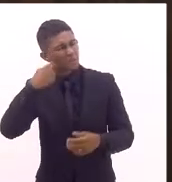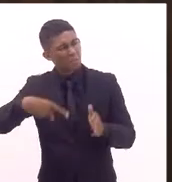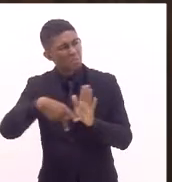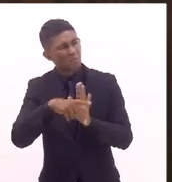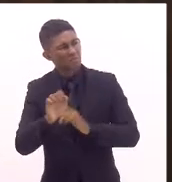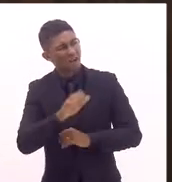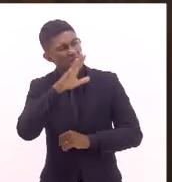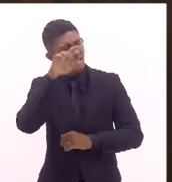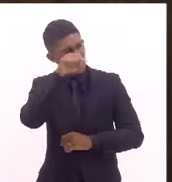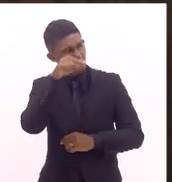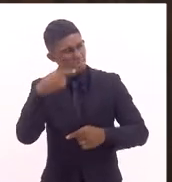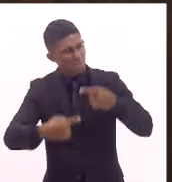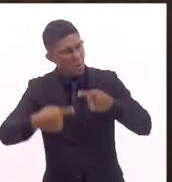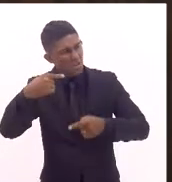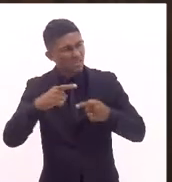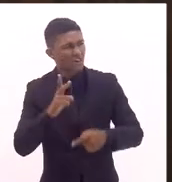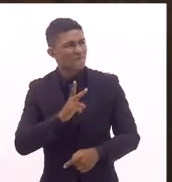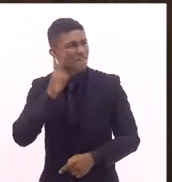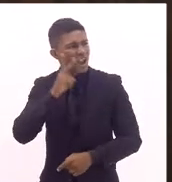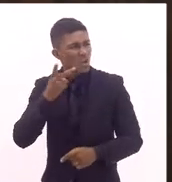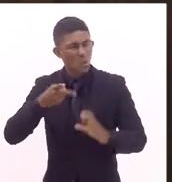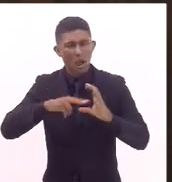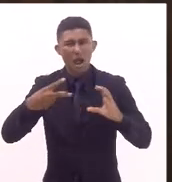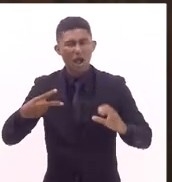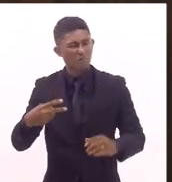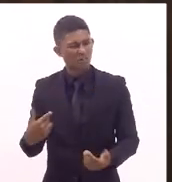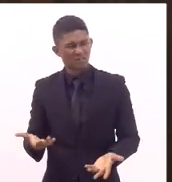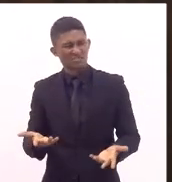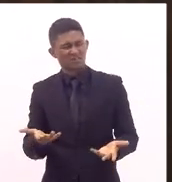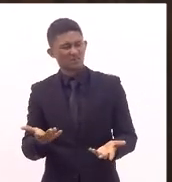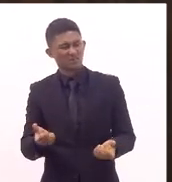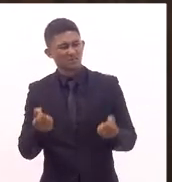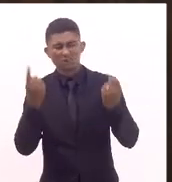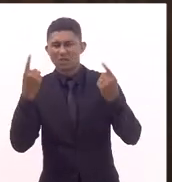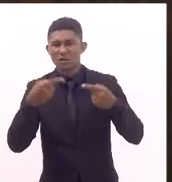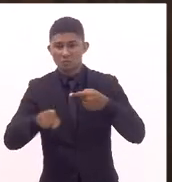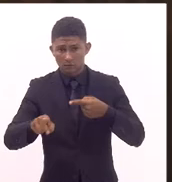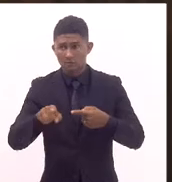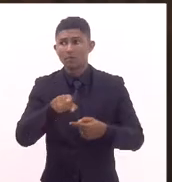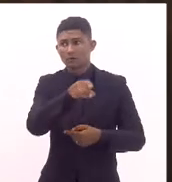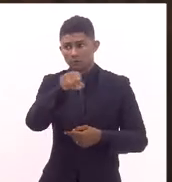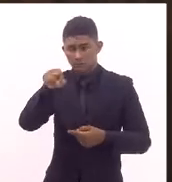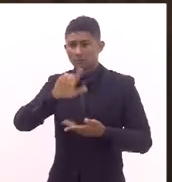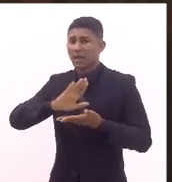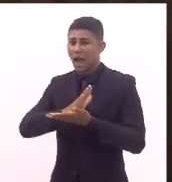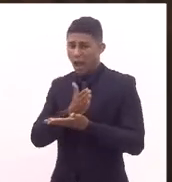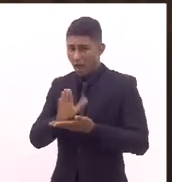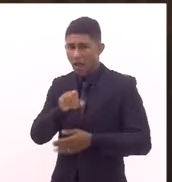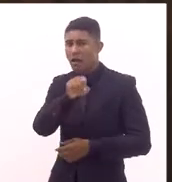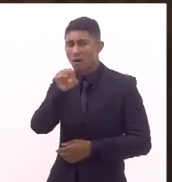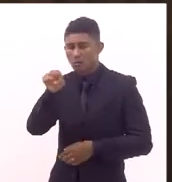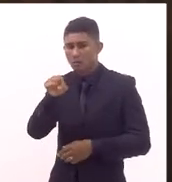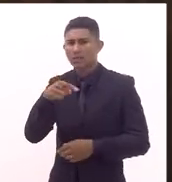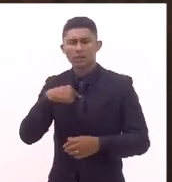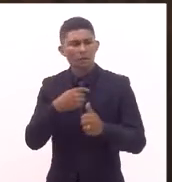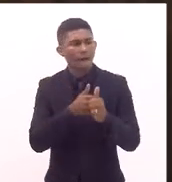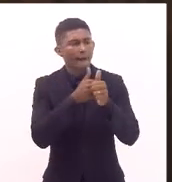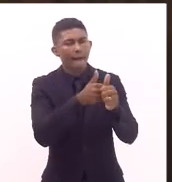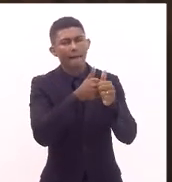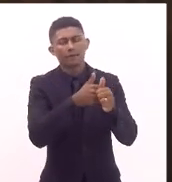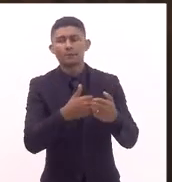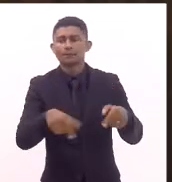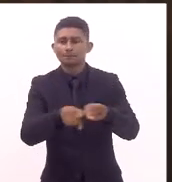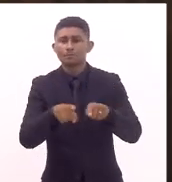e a nega para favela não numa câmara de vereadores que que é isso entendeu acompanhei quer dizer sim